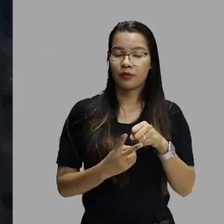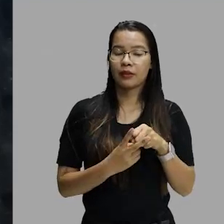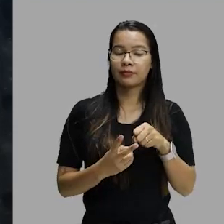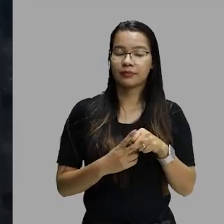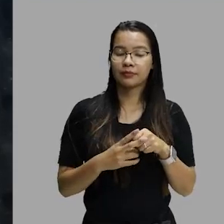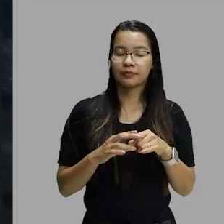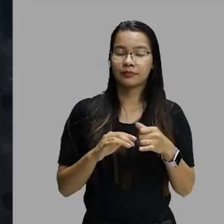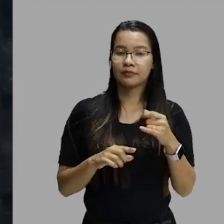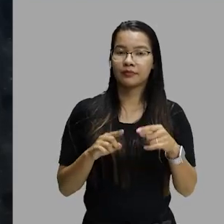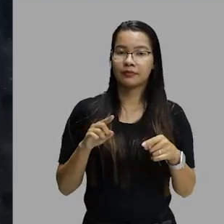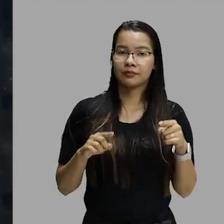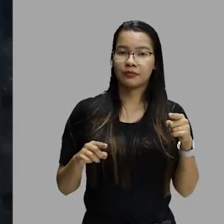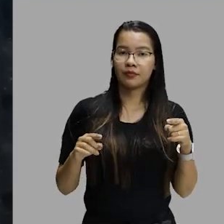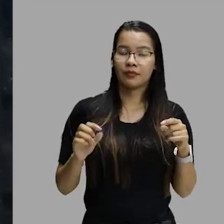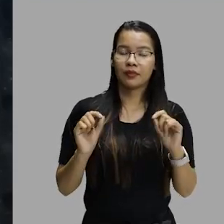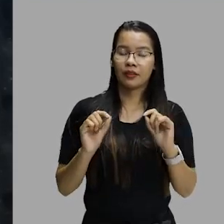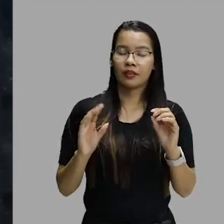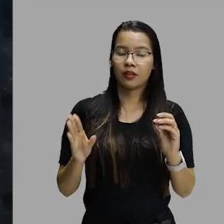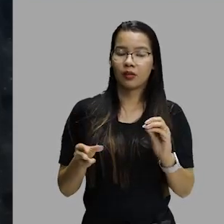na terceira pessoa do singular.